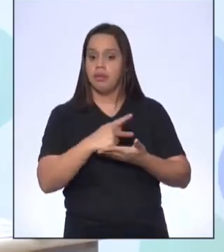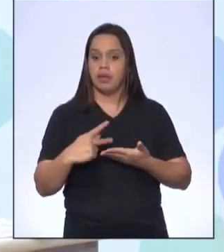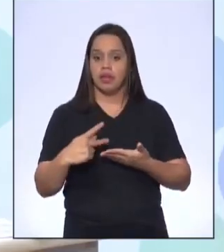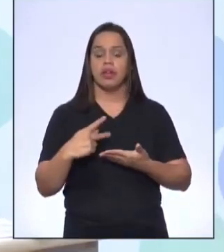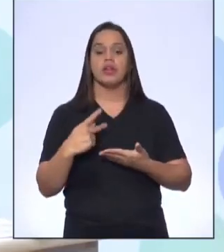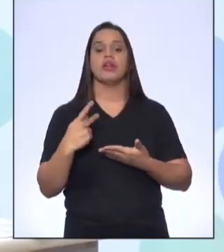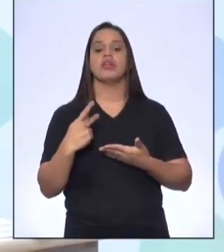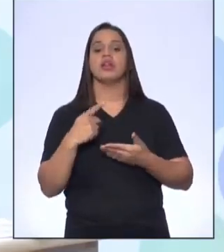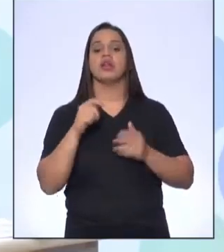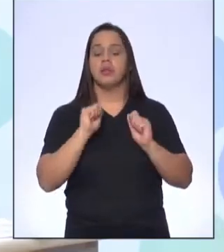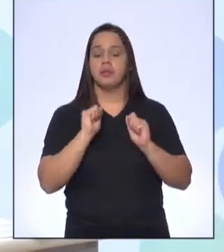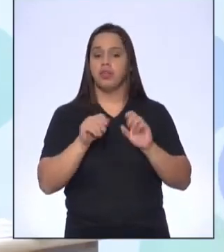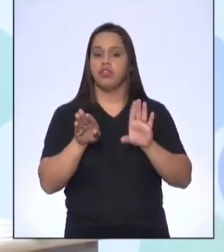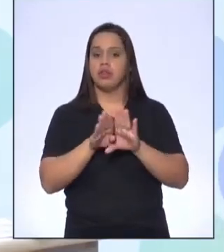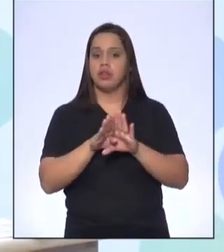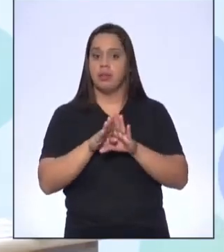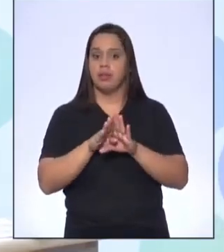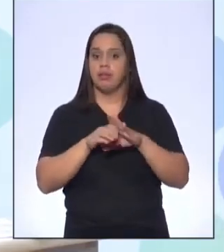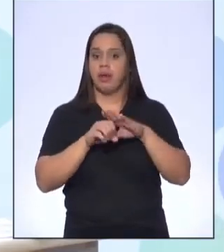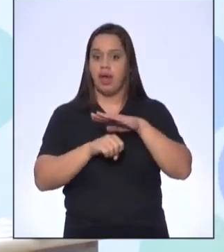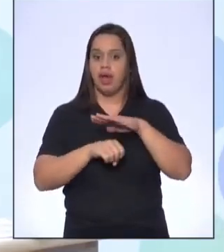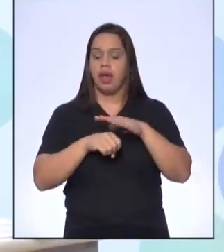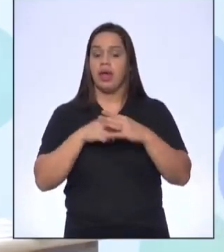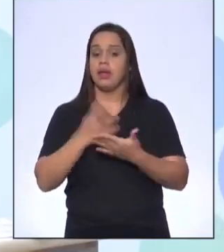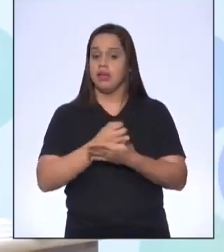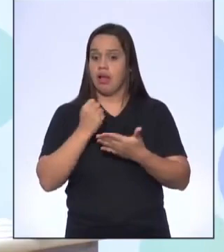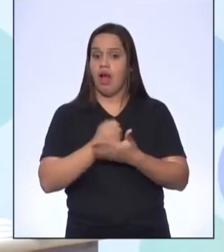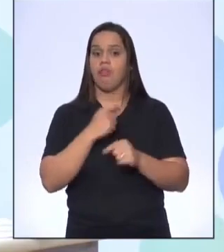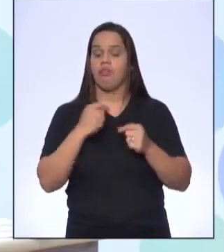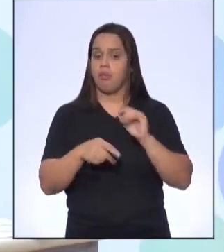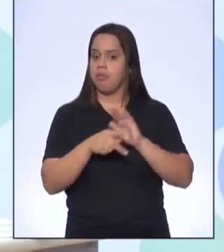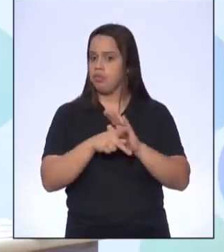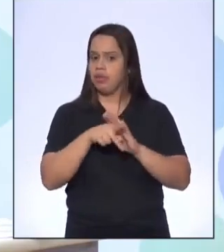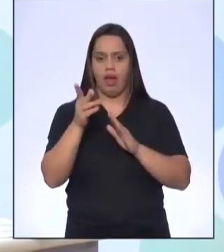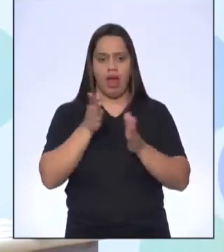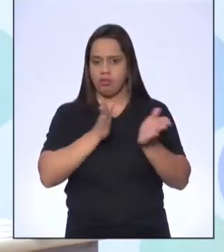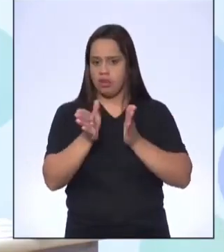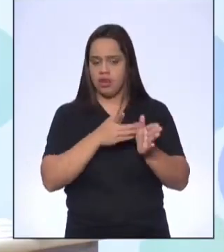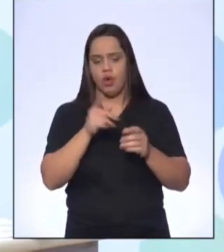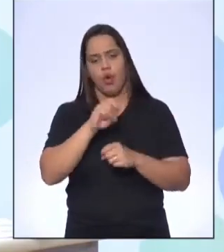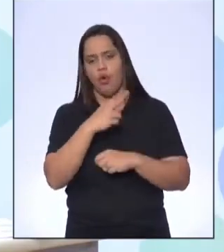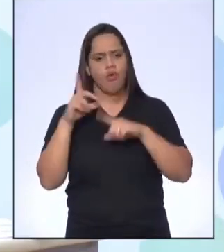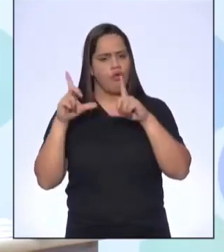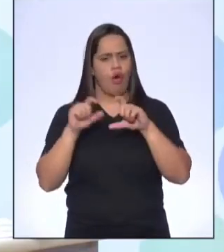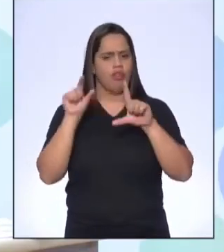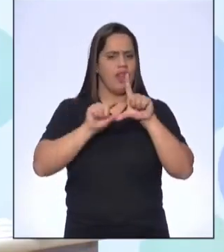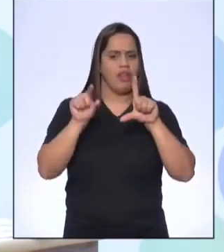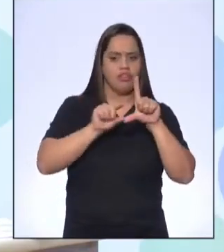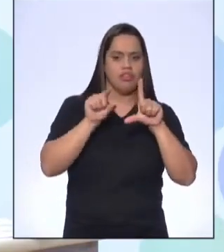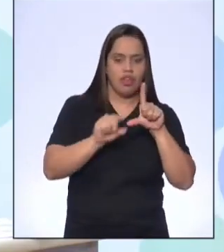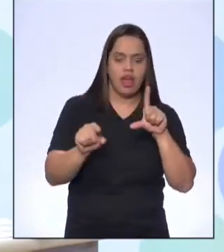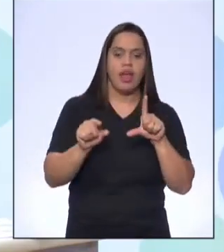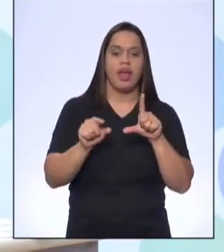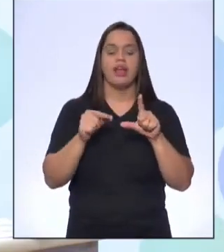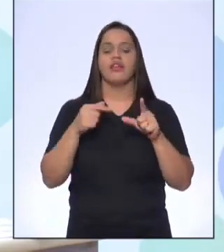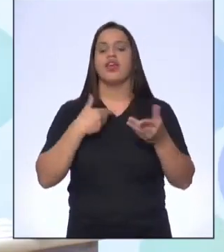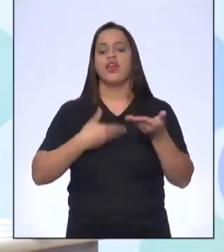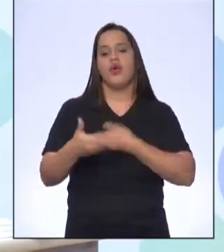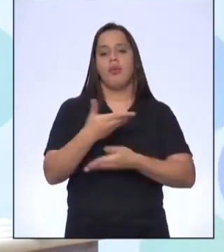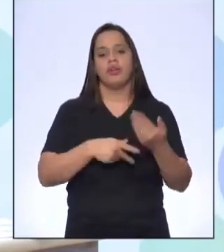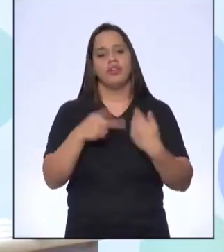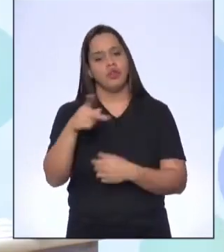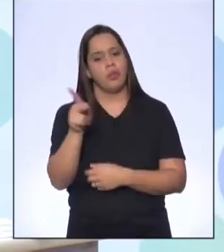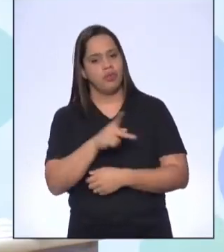você gravar podcasts, são bem acessíveis. Ou tirem fotos, legendem, né? E dividam com seu